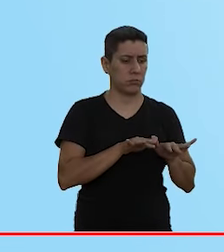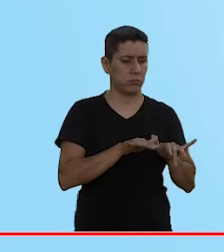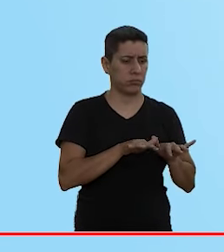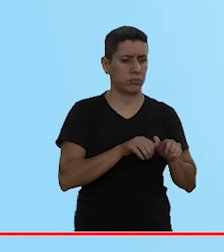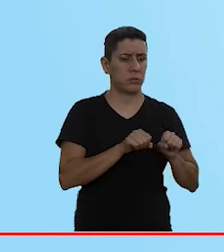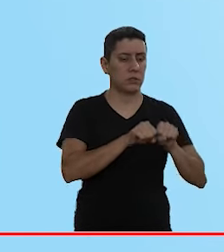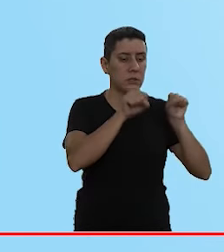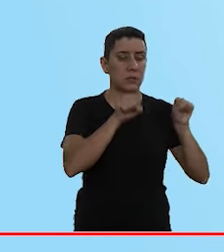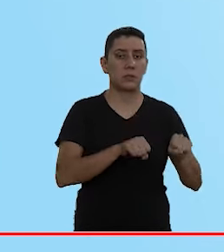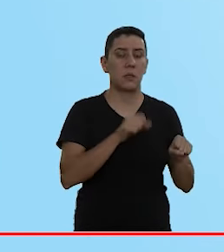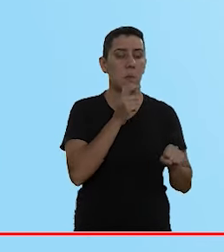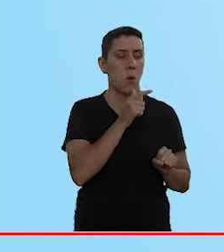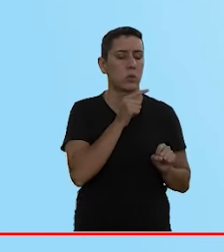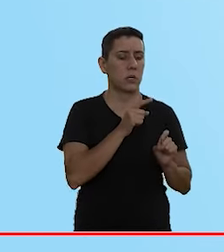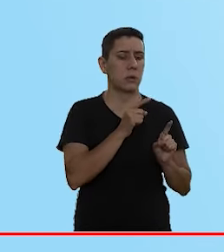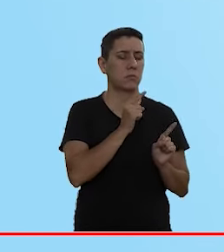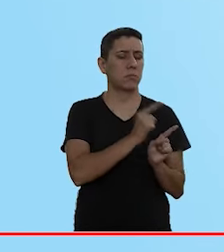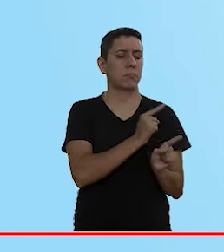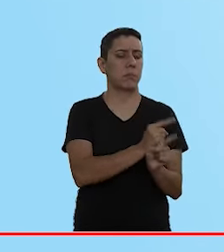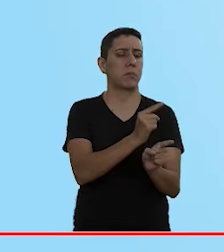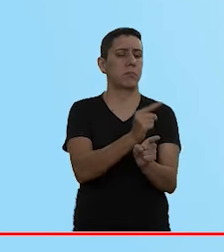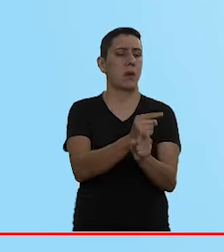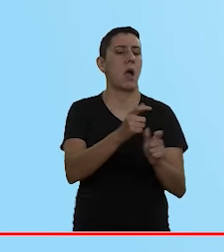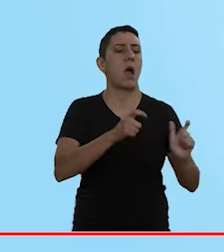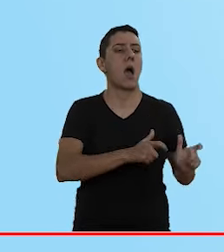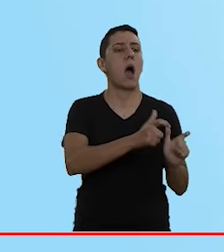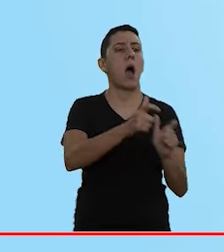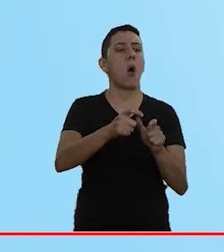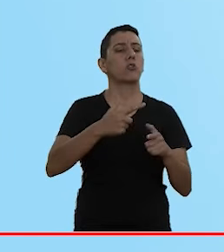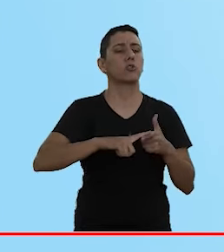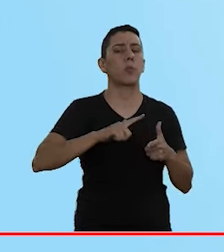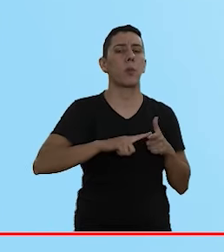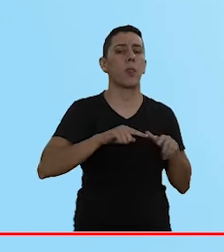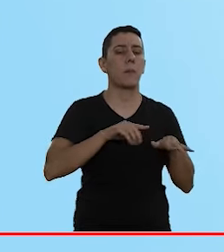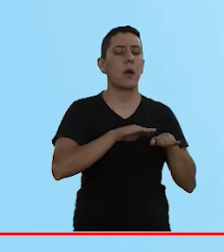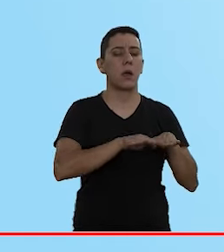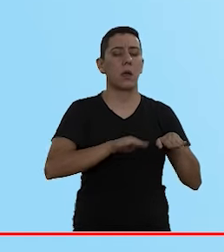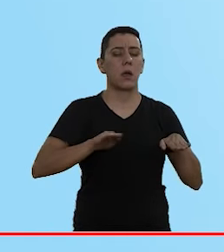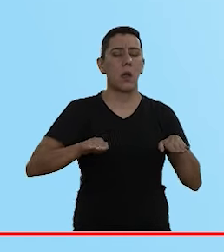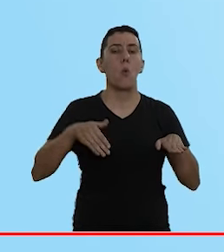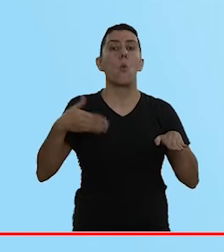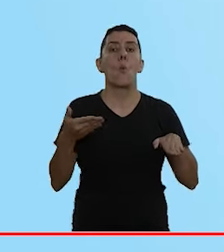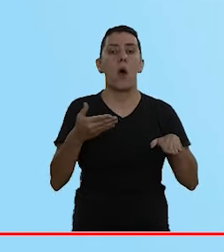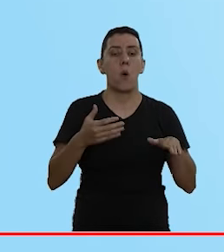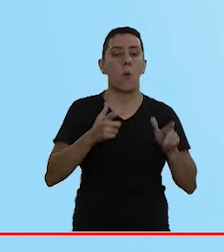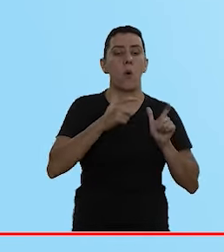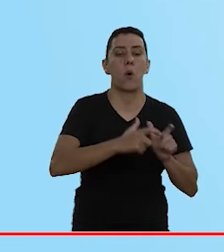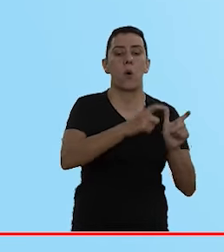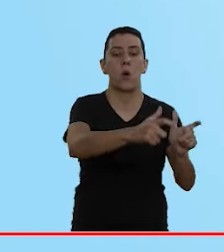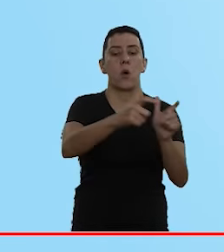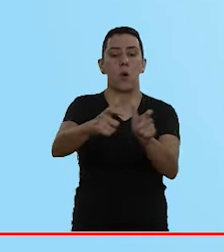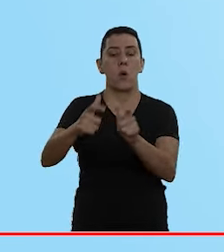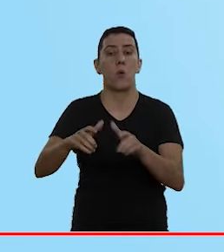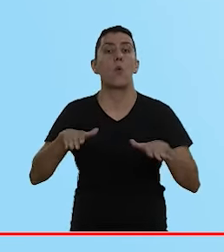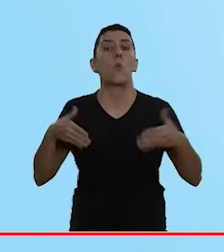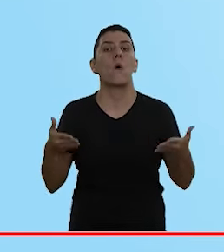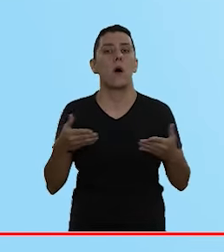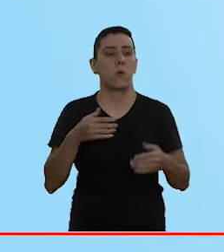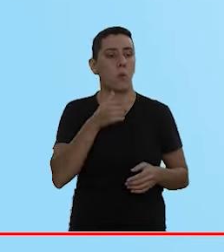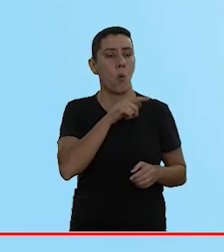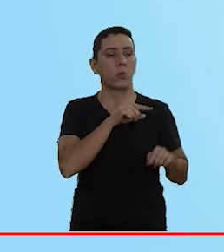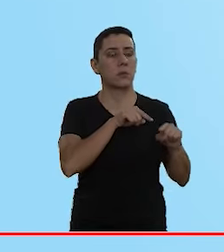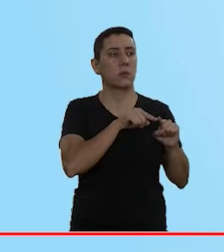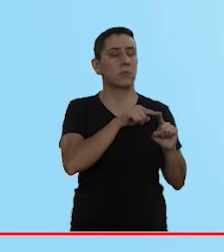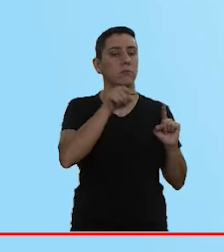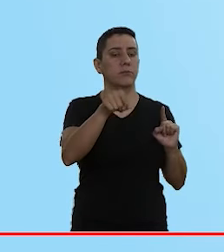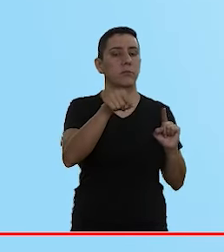mercado, como a ferramenta de curva IV da Huawei, a gente consegue detectar isso automaticamente, o relatório é gerado, e o relatório é enviado